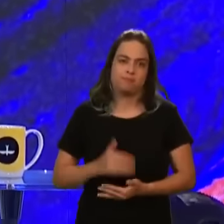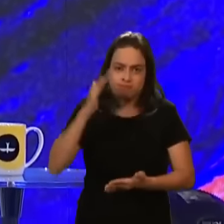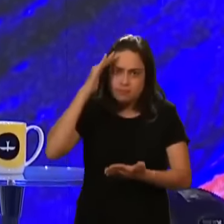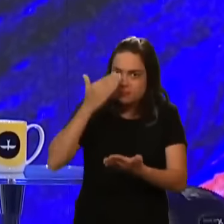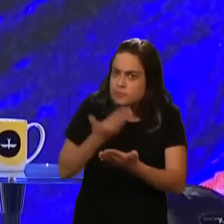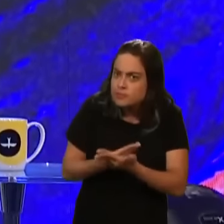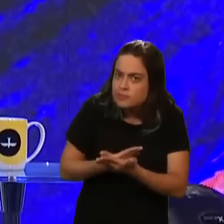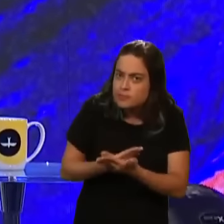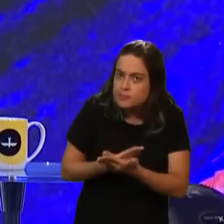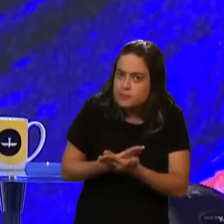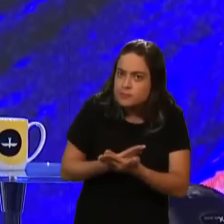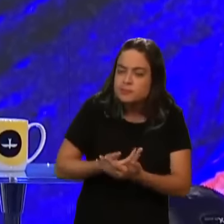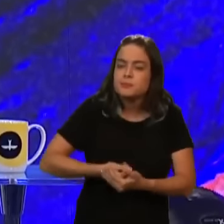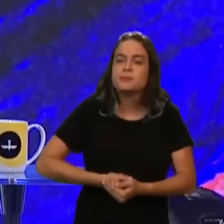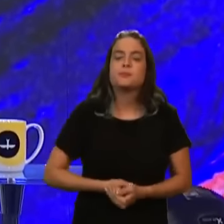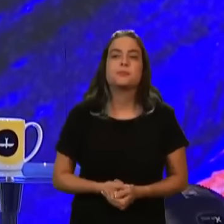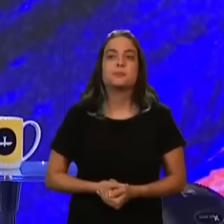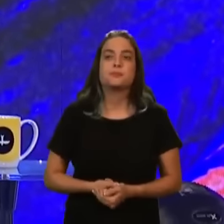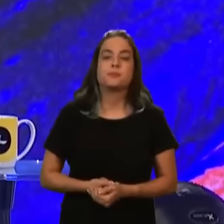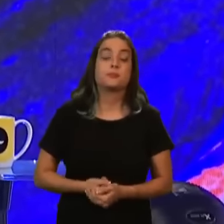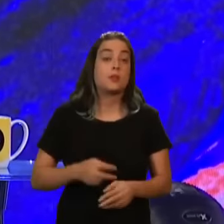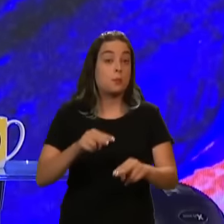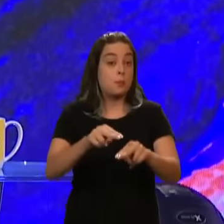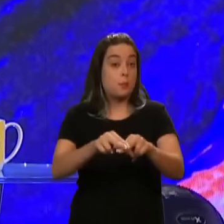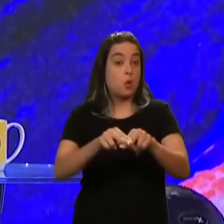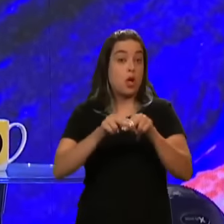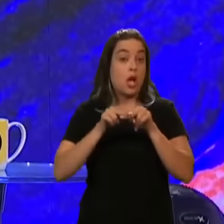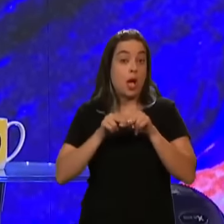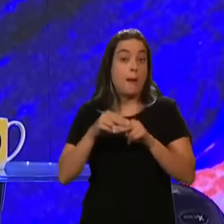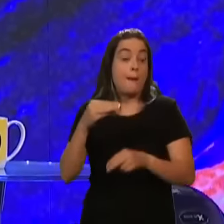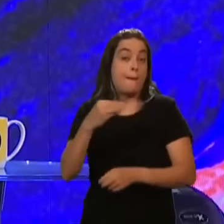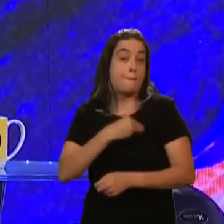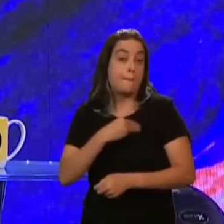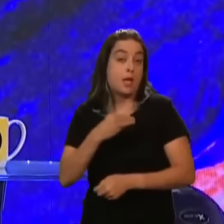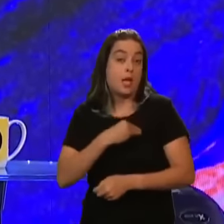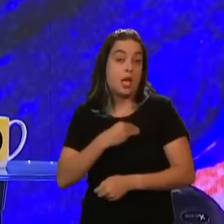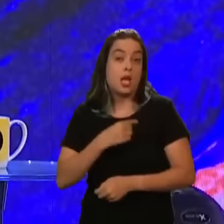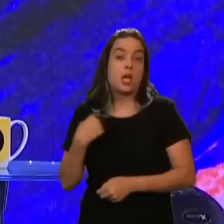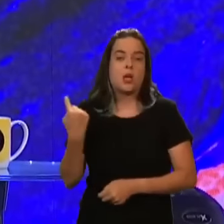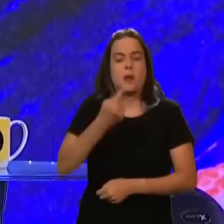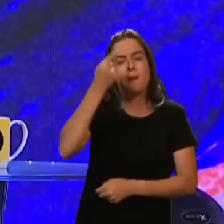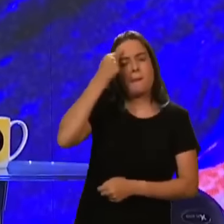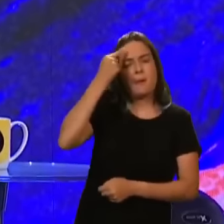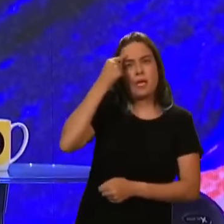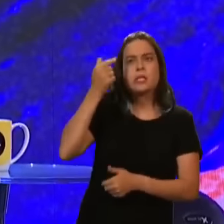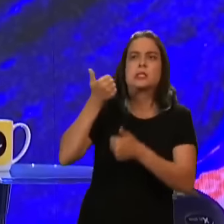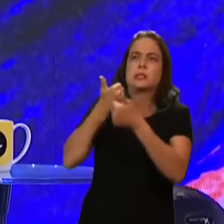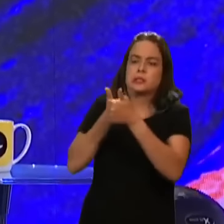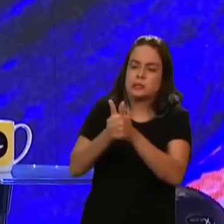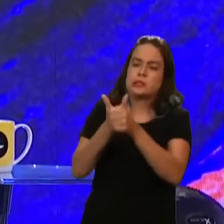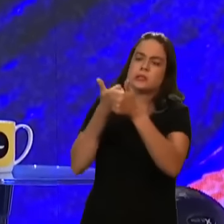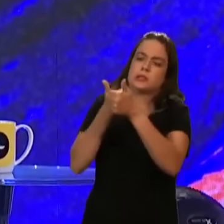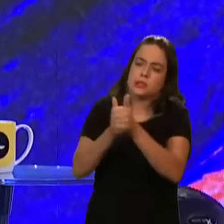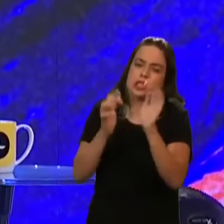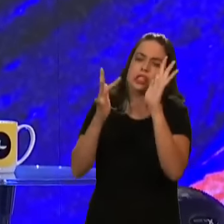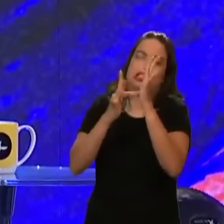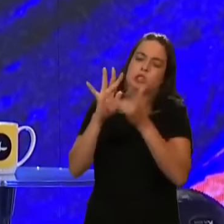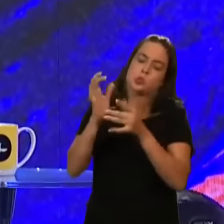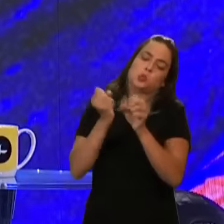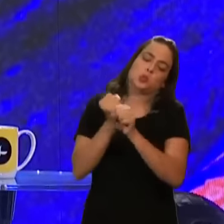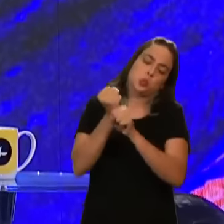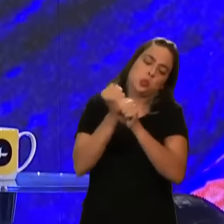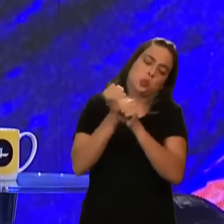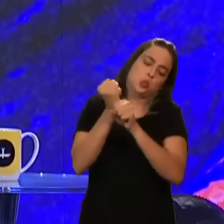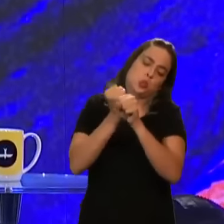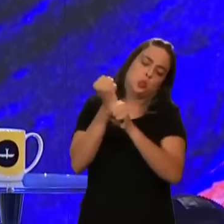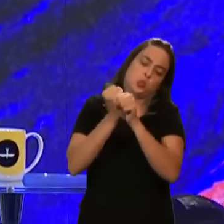nisso? Por causa do pecado que nos fez crer que temos que seguir a Jesus por vários anos, para